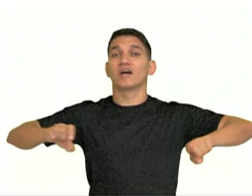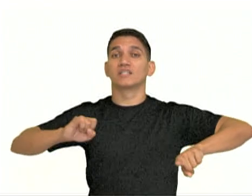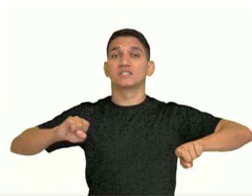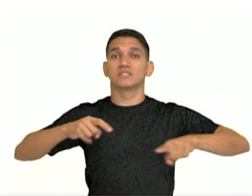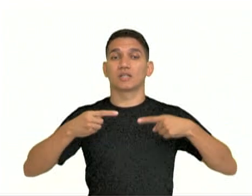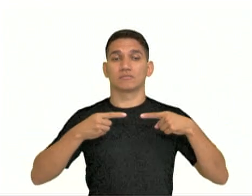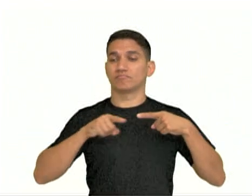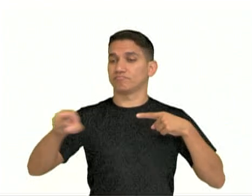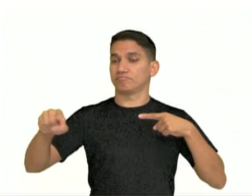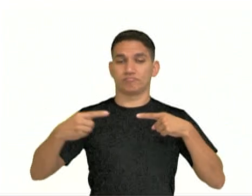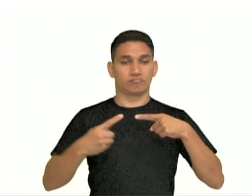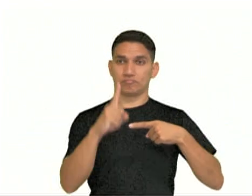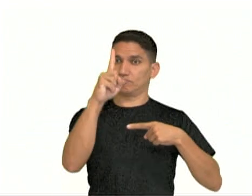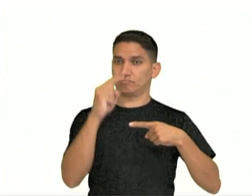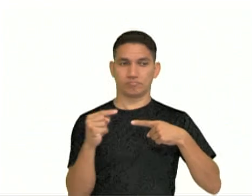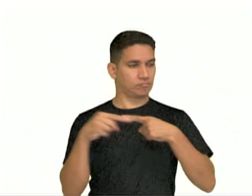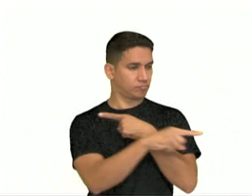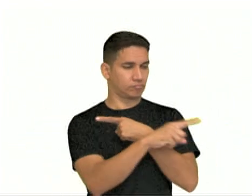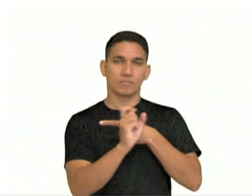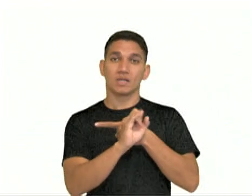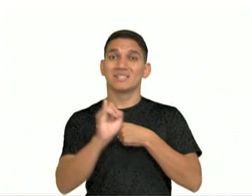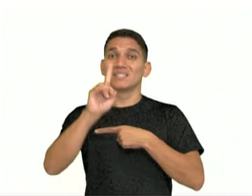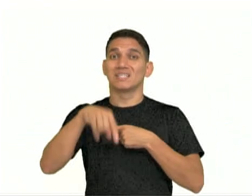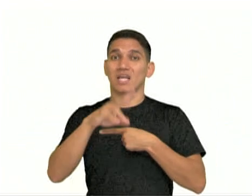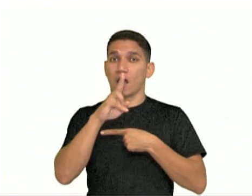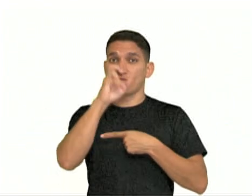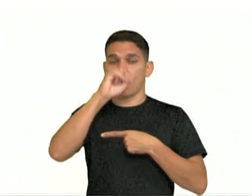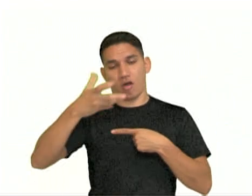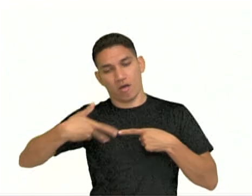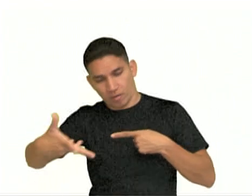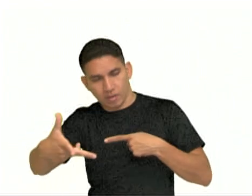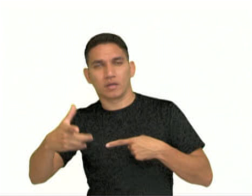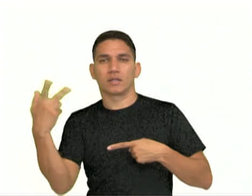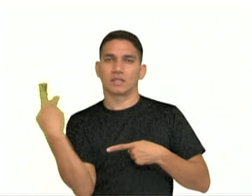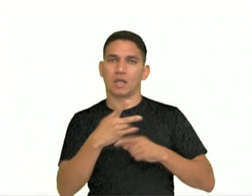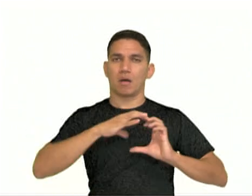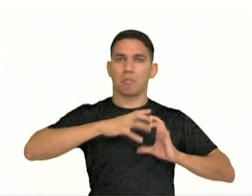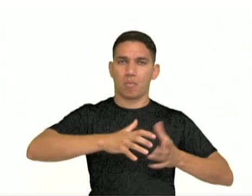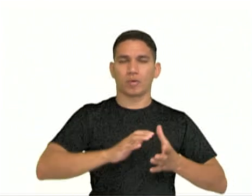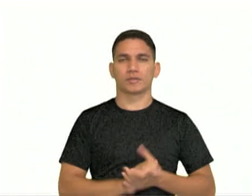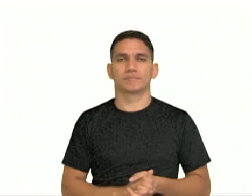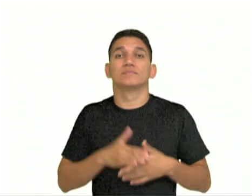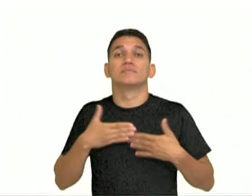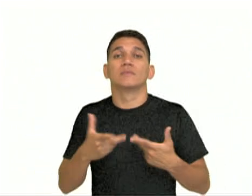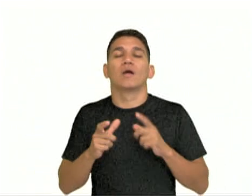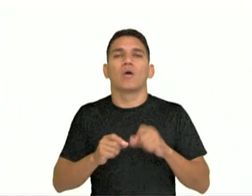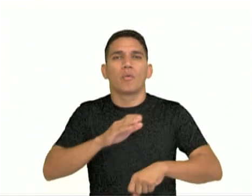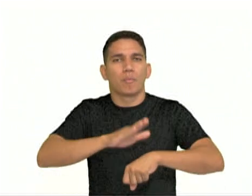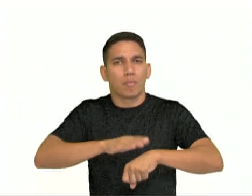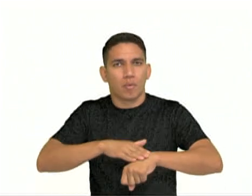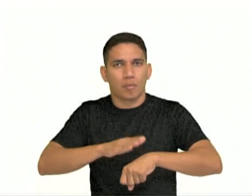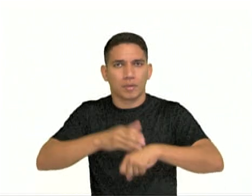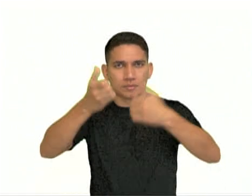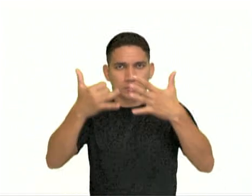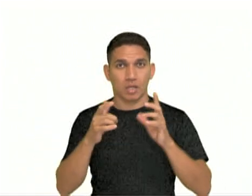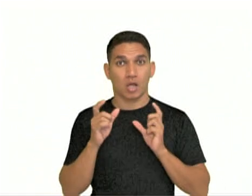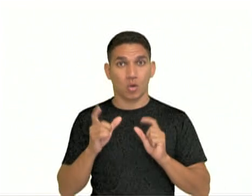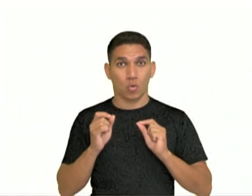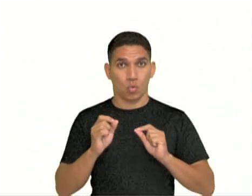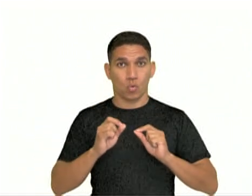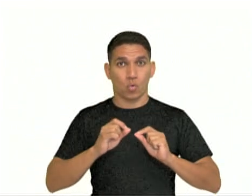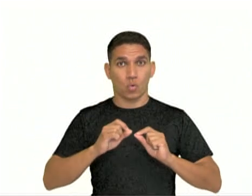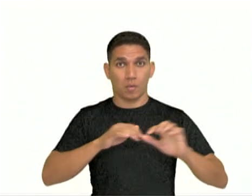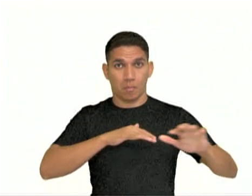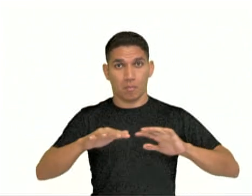mudar a intensidade da velocidade dessa bola, certo? Então em um certo momento nós vamos dizer que a quantidade de